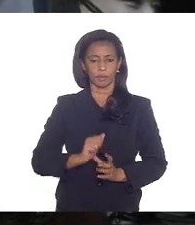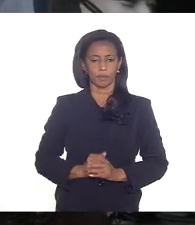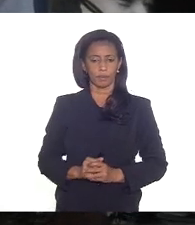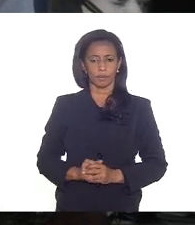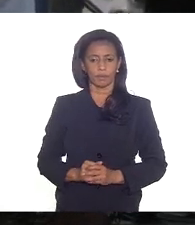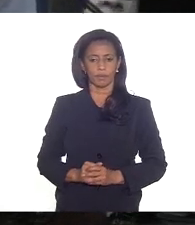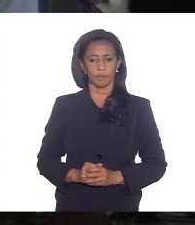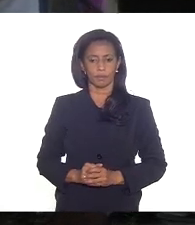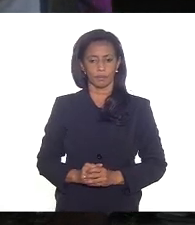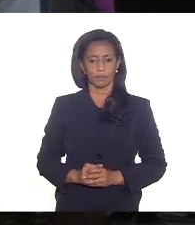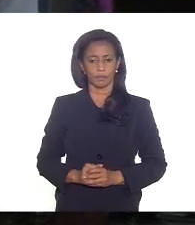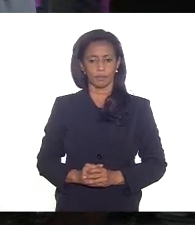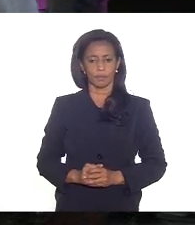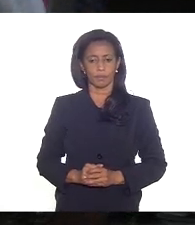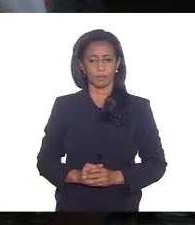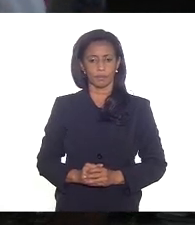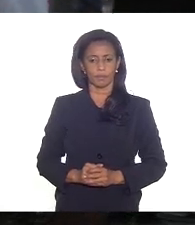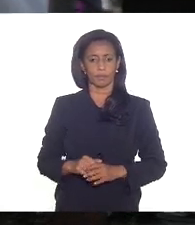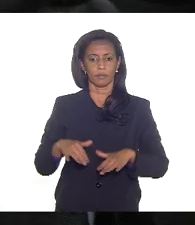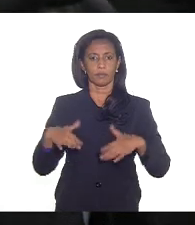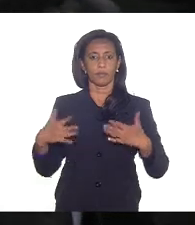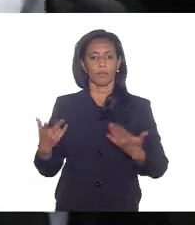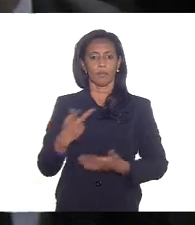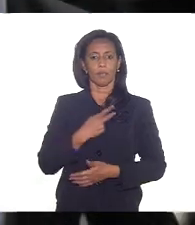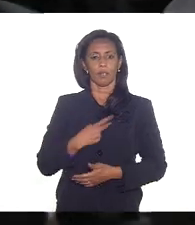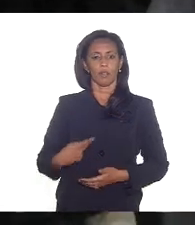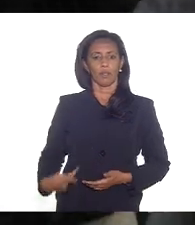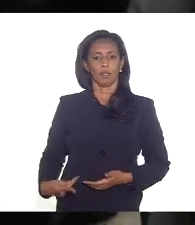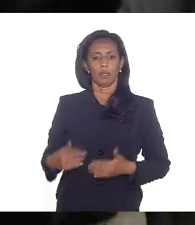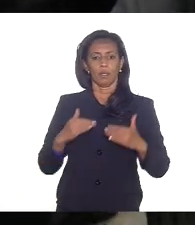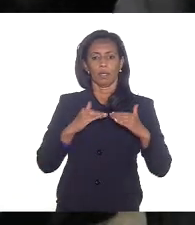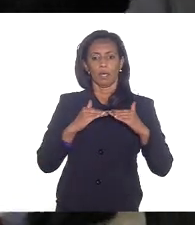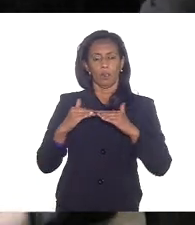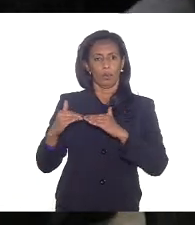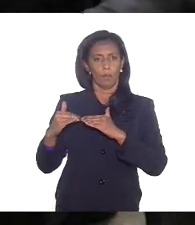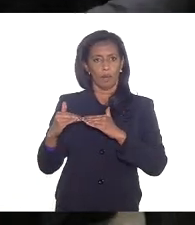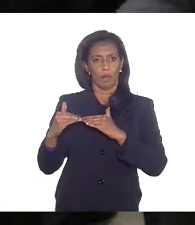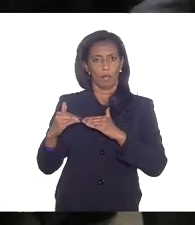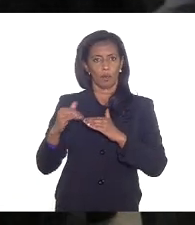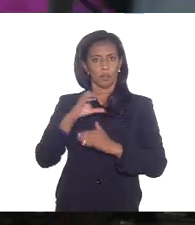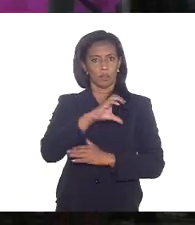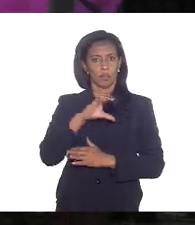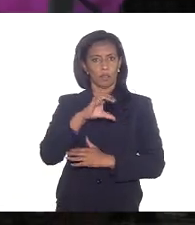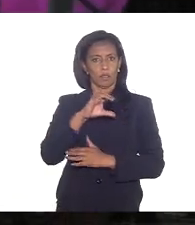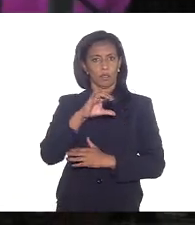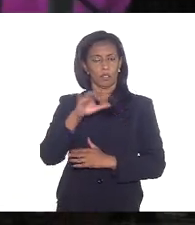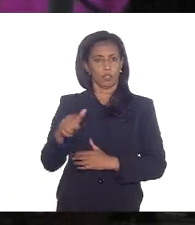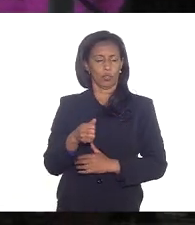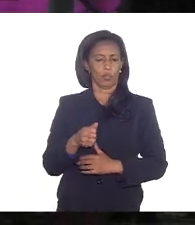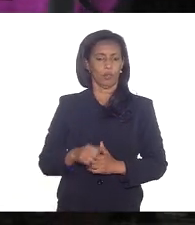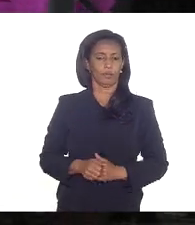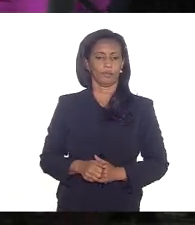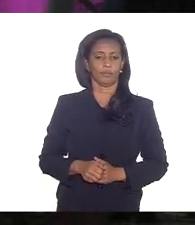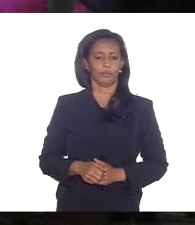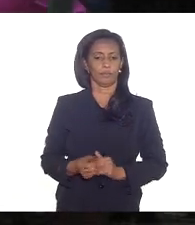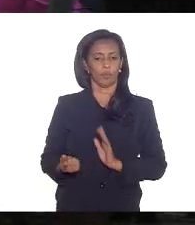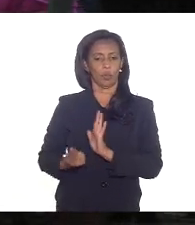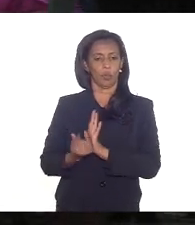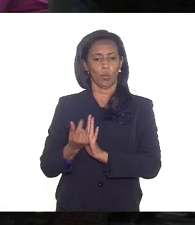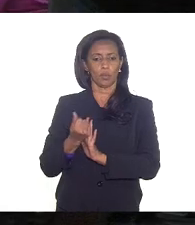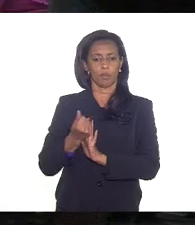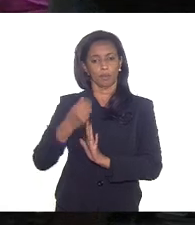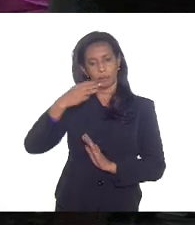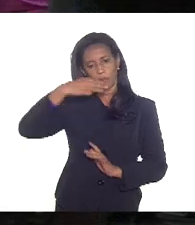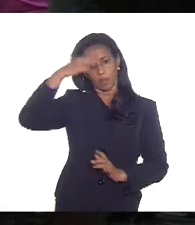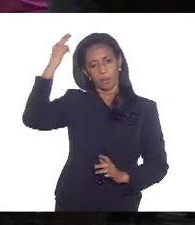Rodrigo Amorim senhor presidente acompanha o parecer da ccj pela comissão de orçamento apertado